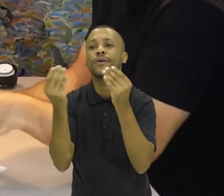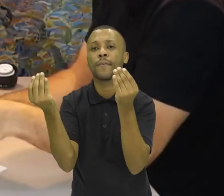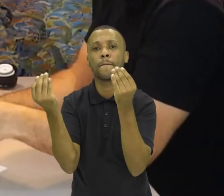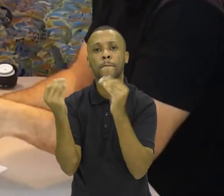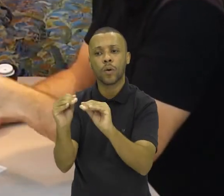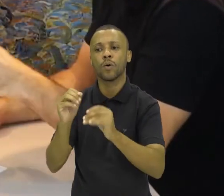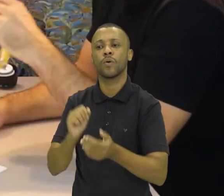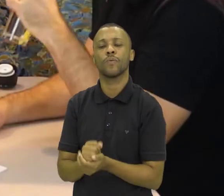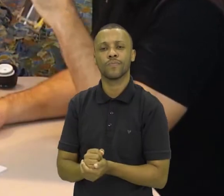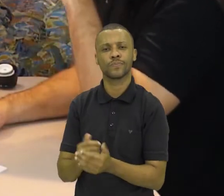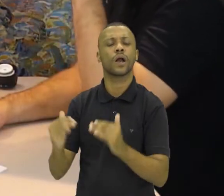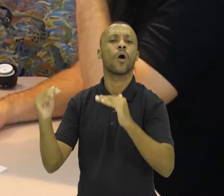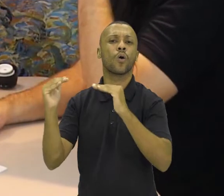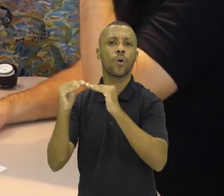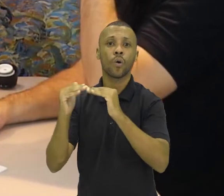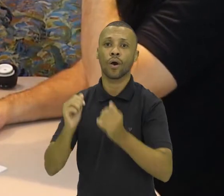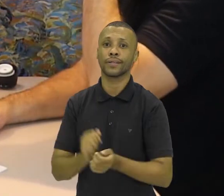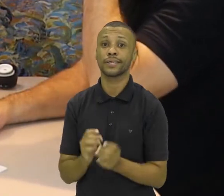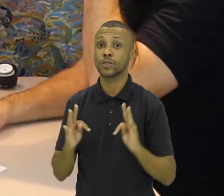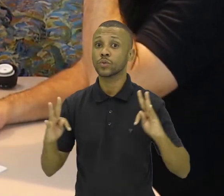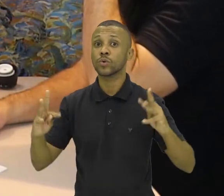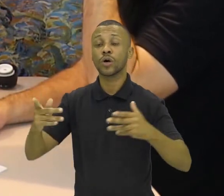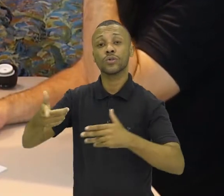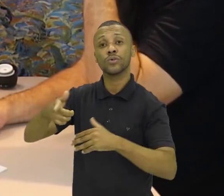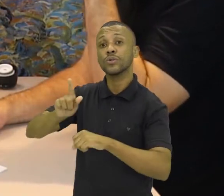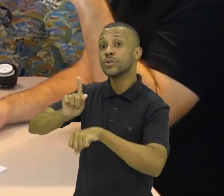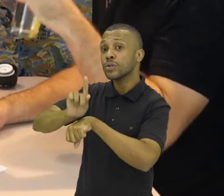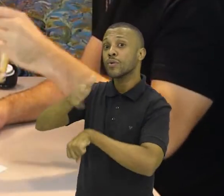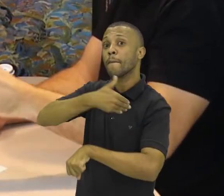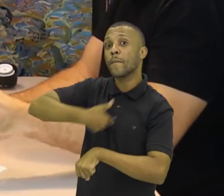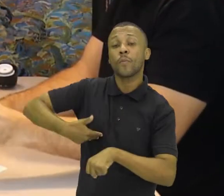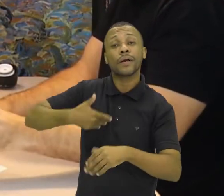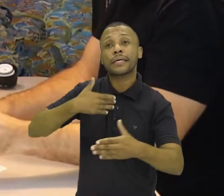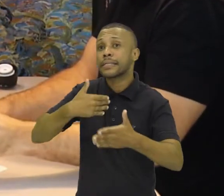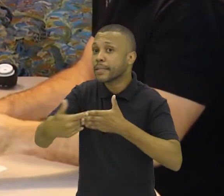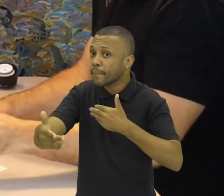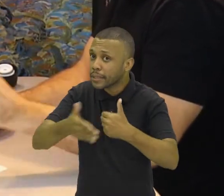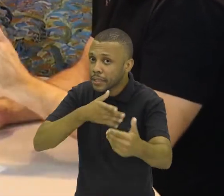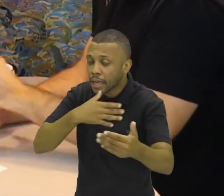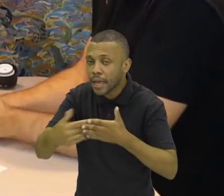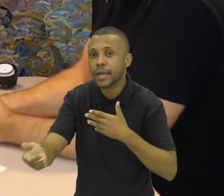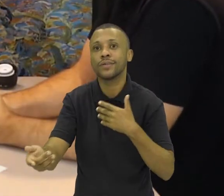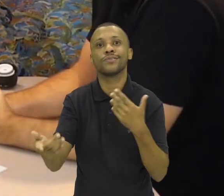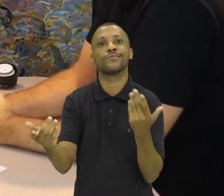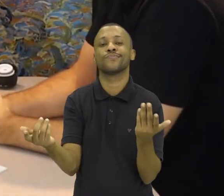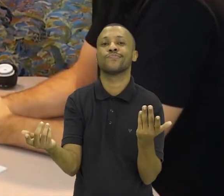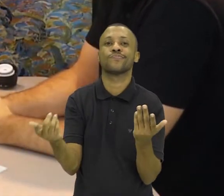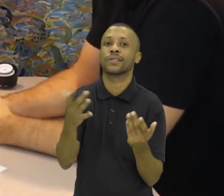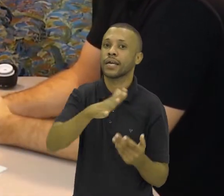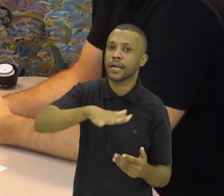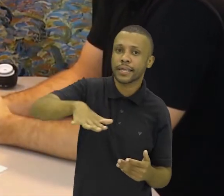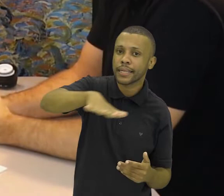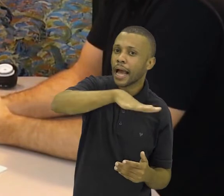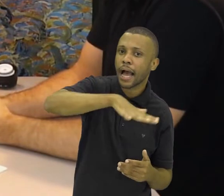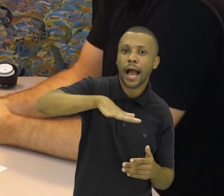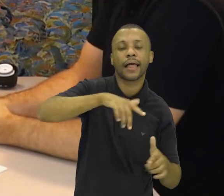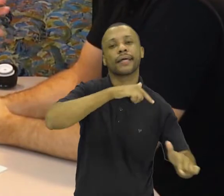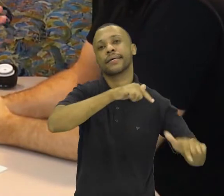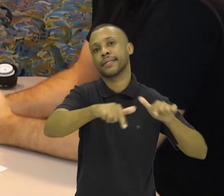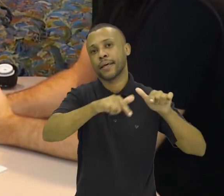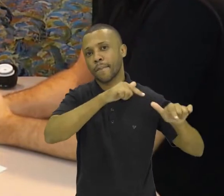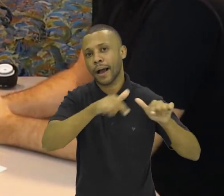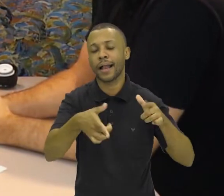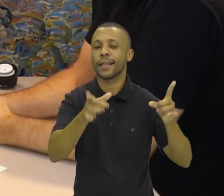concorda, coloca lá. Concordo. Todo gestor público, independente de onde for, não precisa ser da